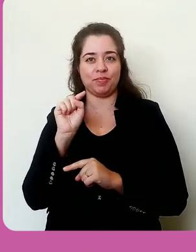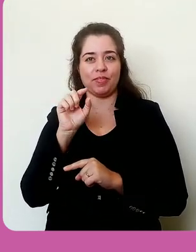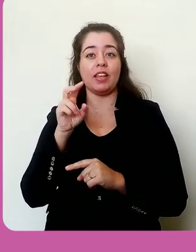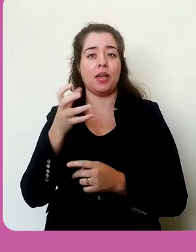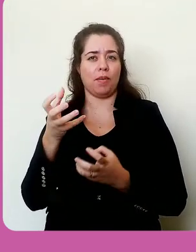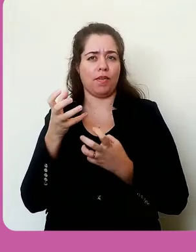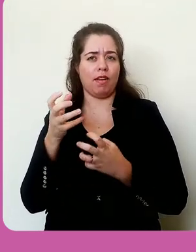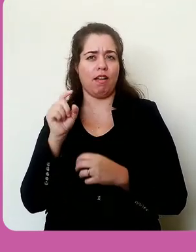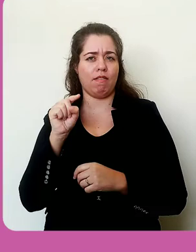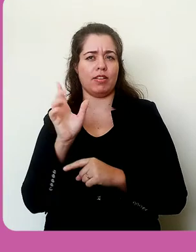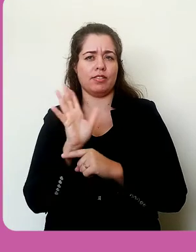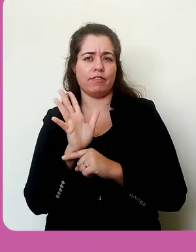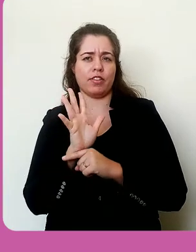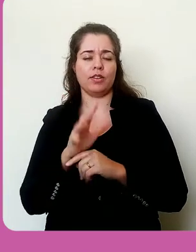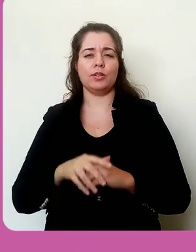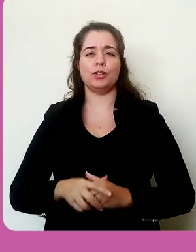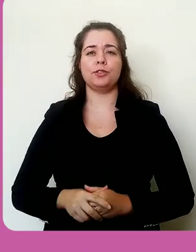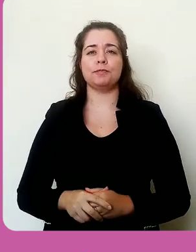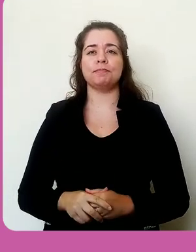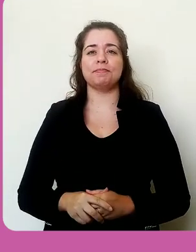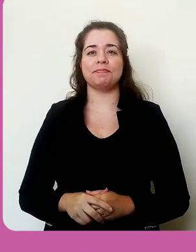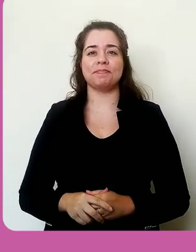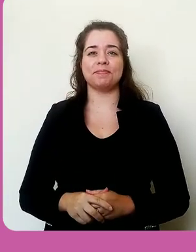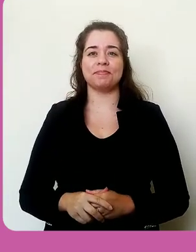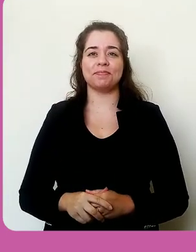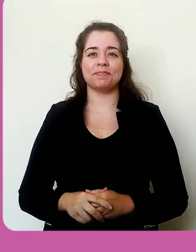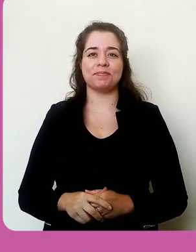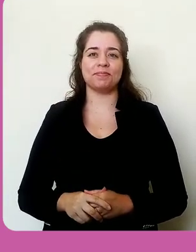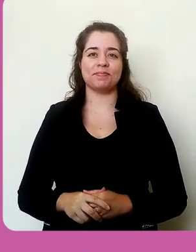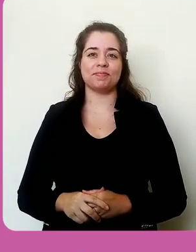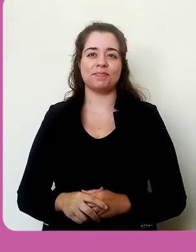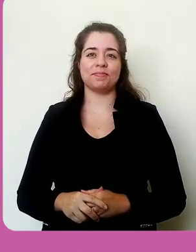Então, o que vocês devem fazer é isso.